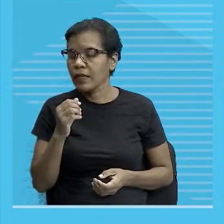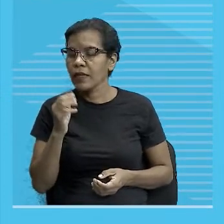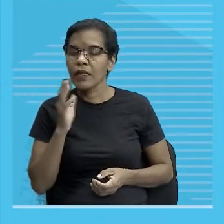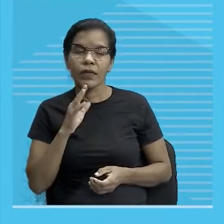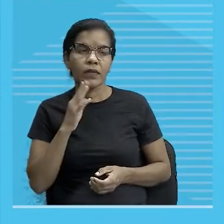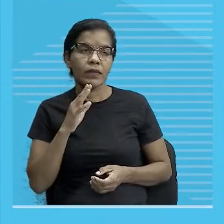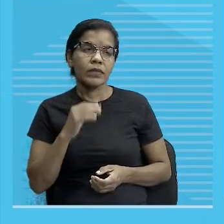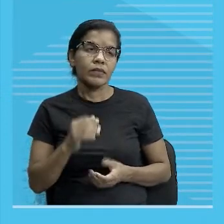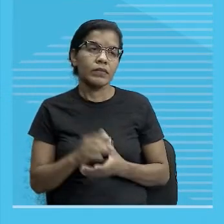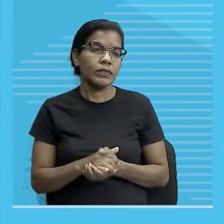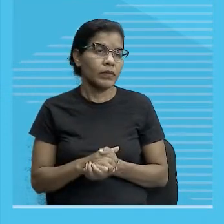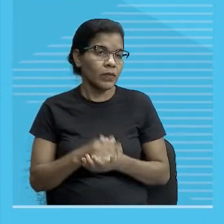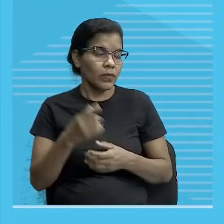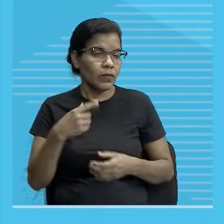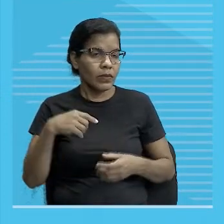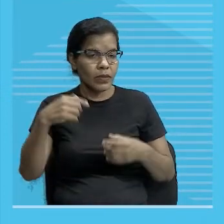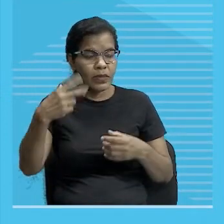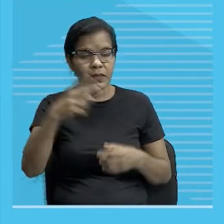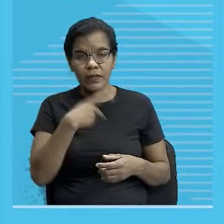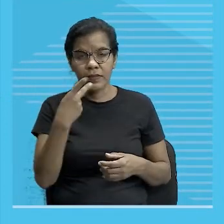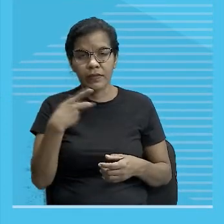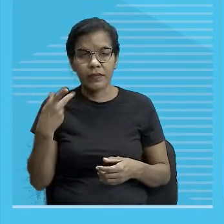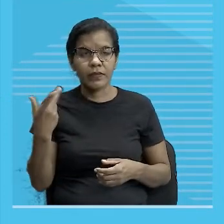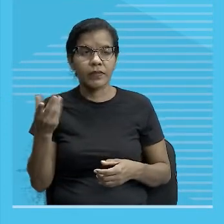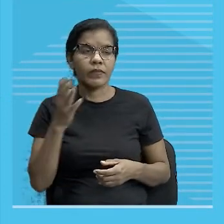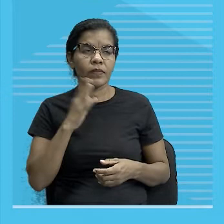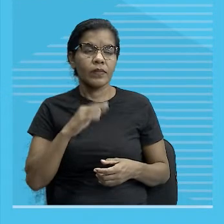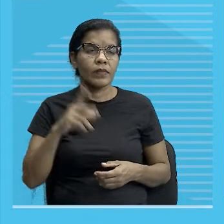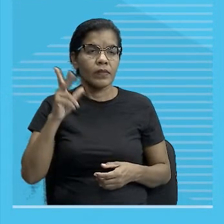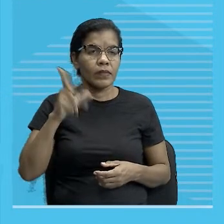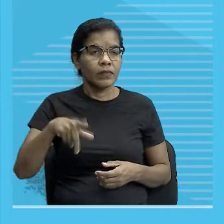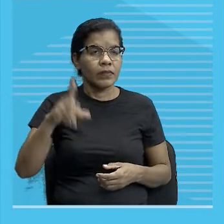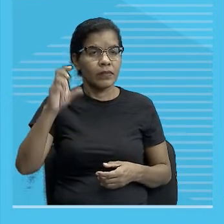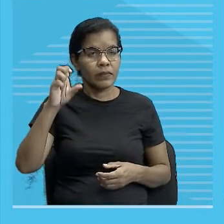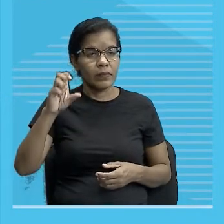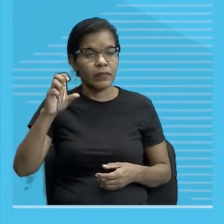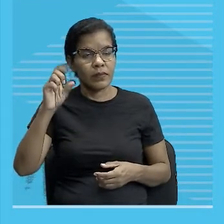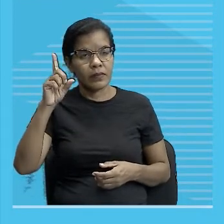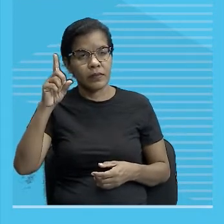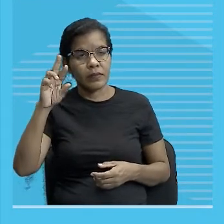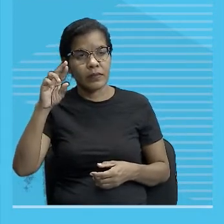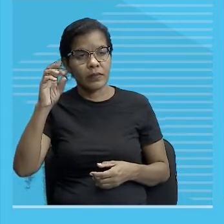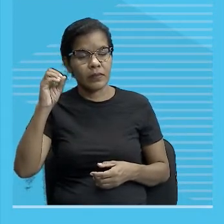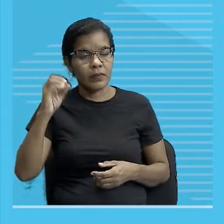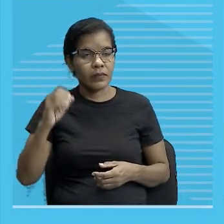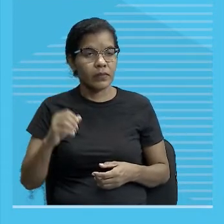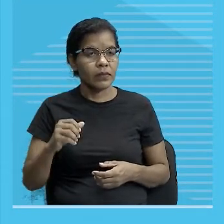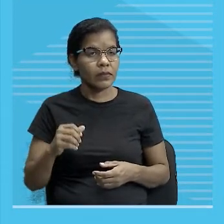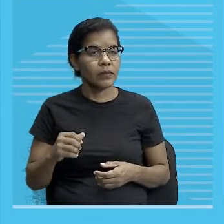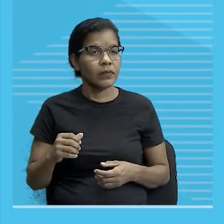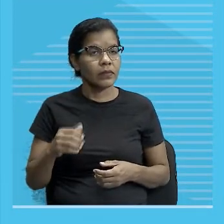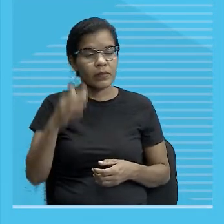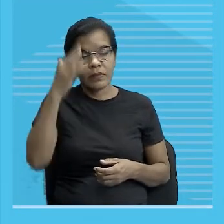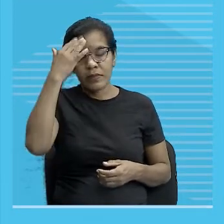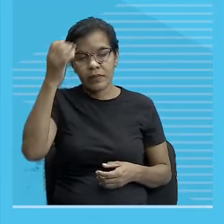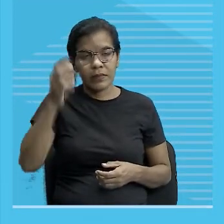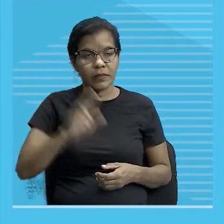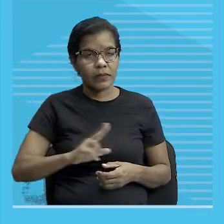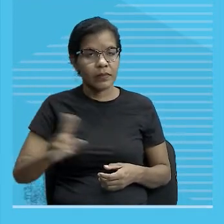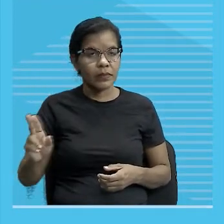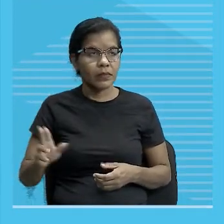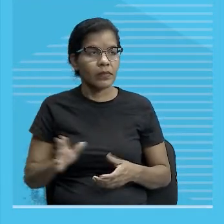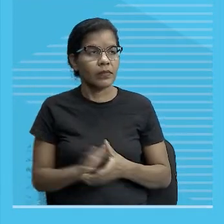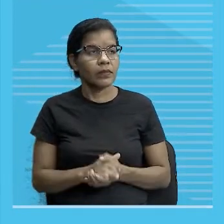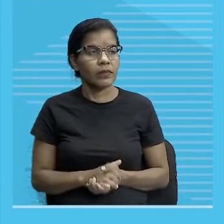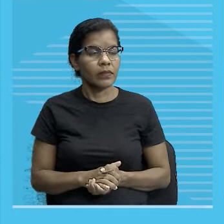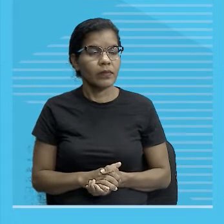quem se falou conhece o Pedro. Então, inclusive, sabe o nome dele. E isso já dá a ideia, ó, de que esse Pedro é uma pessoa conhecida. Aqui já